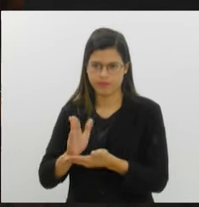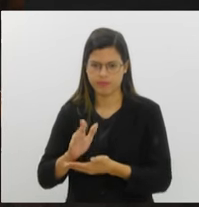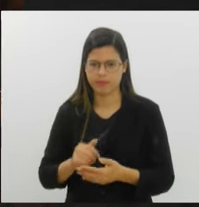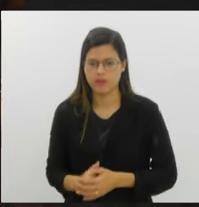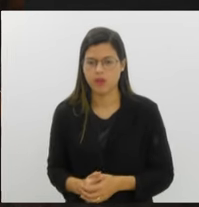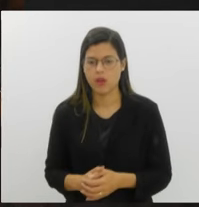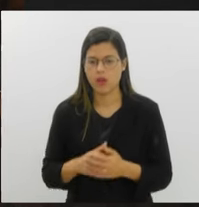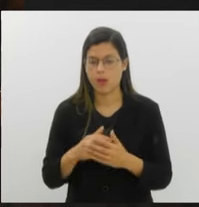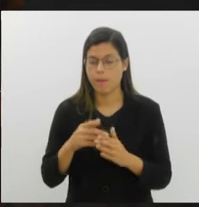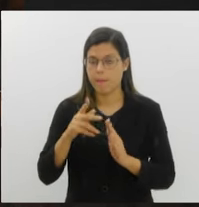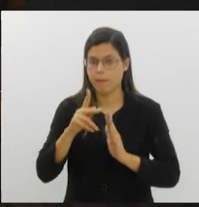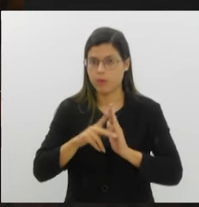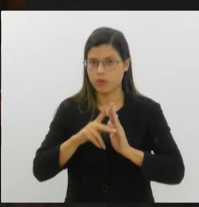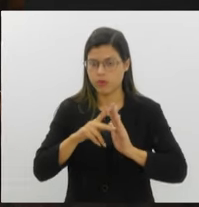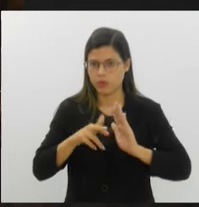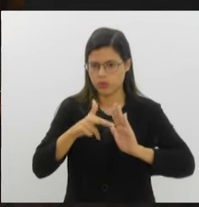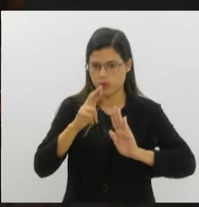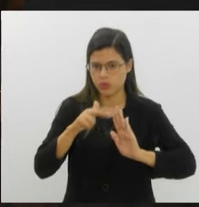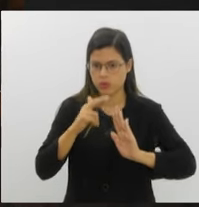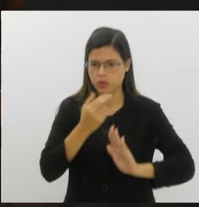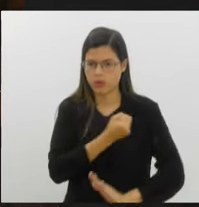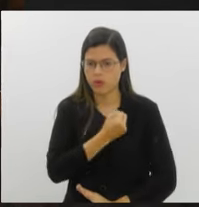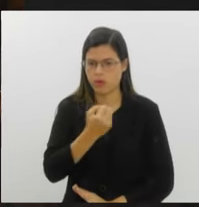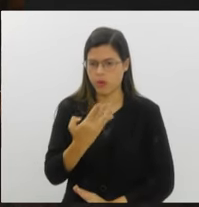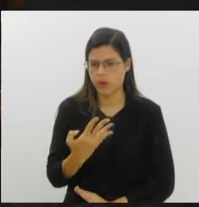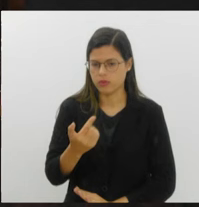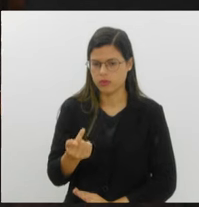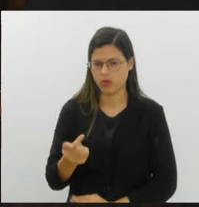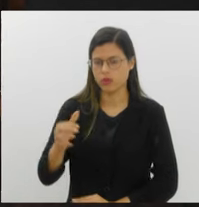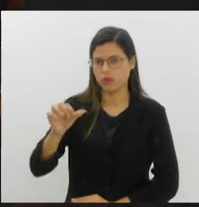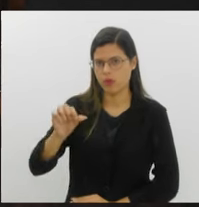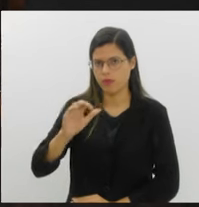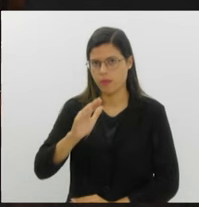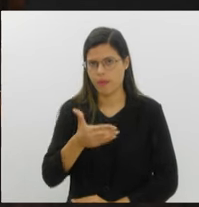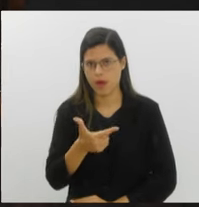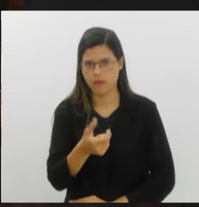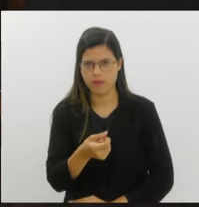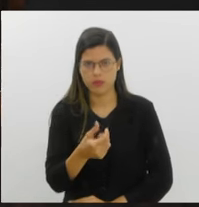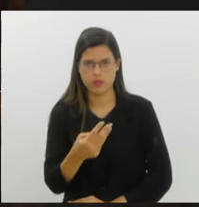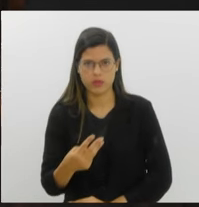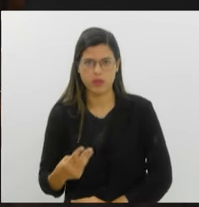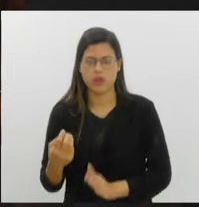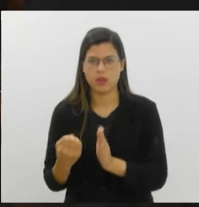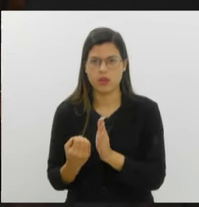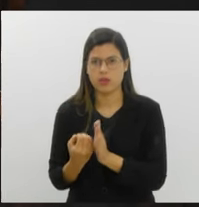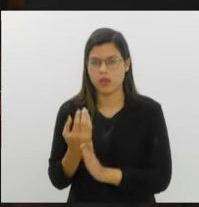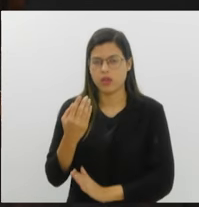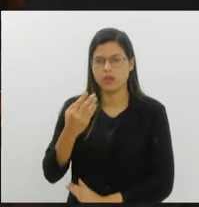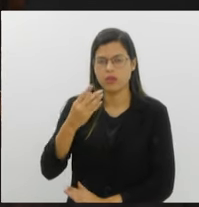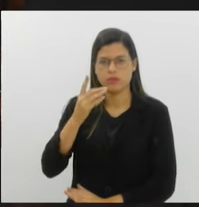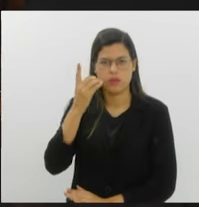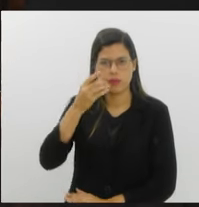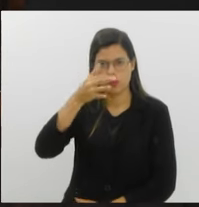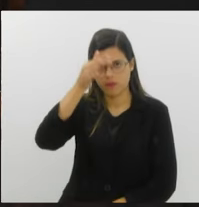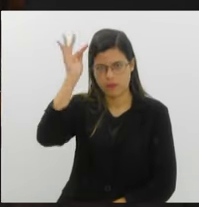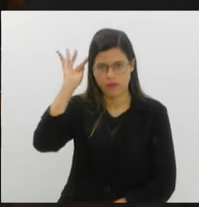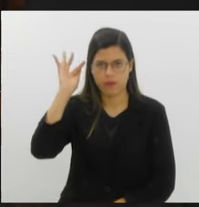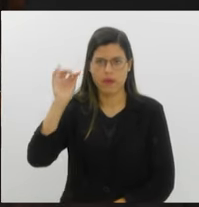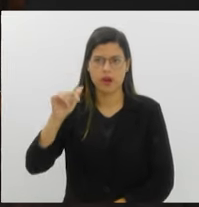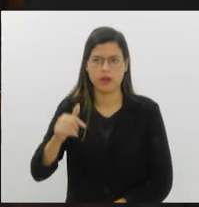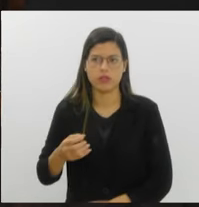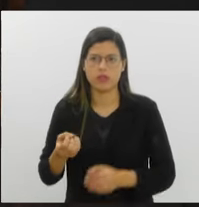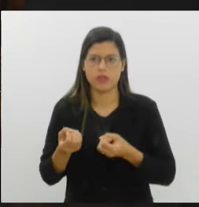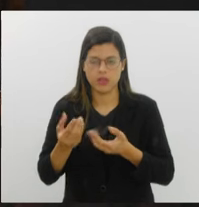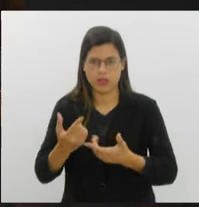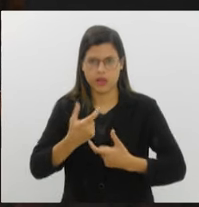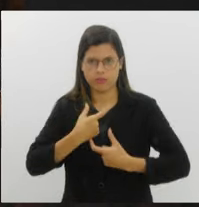Anuncio projeto de resolução número 479 de 23, de autoria do deputado Fred Pacheco, que concede